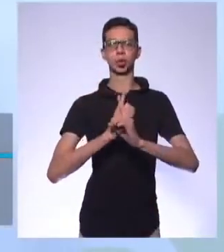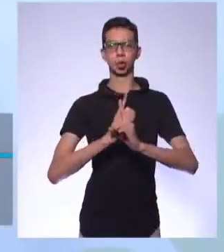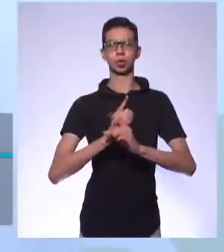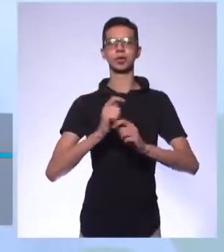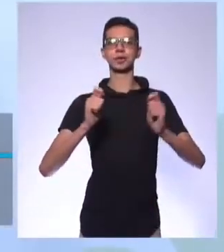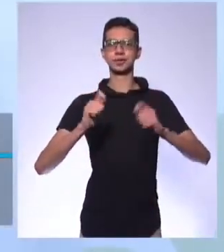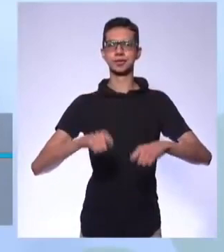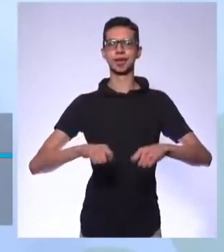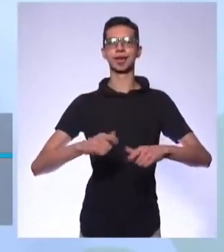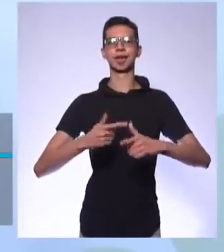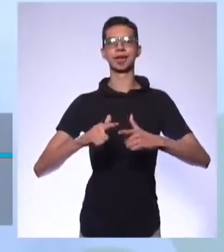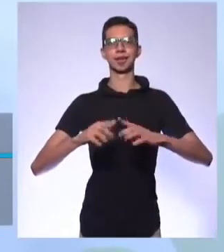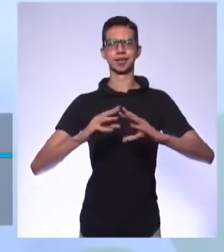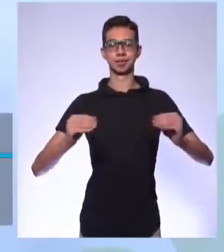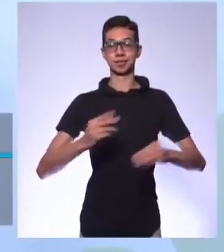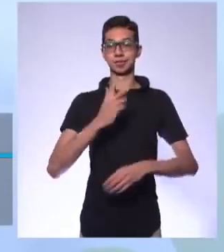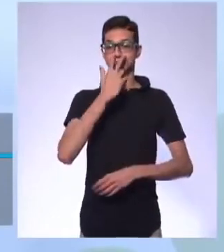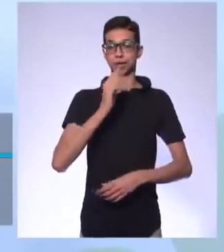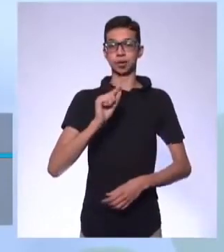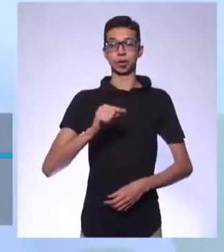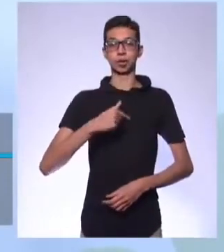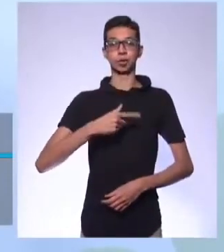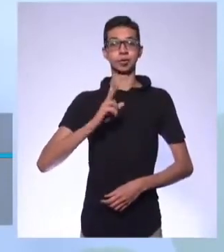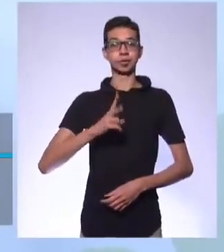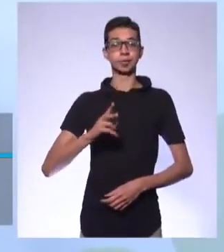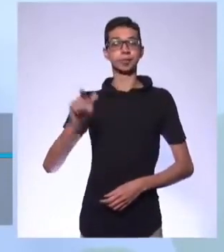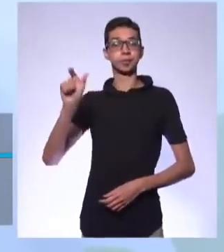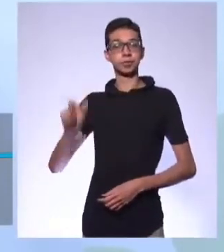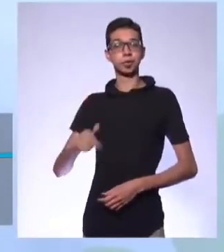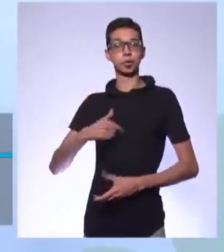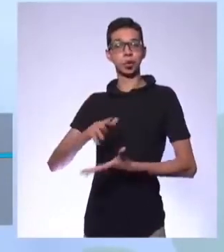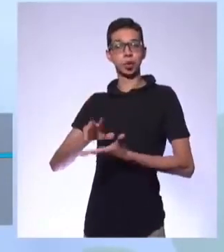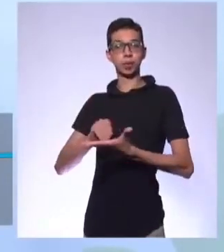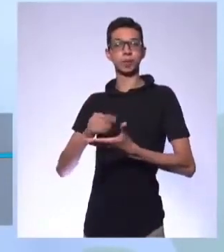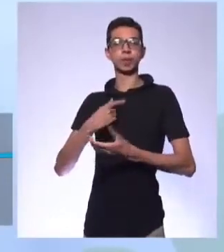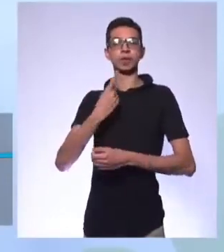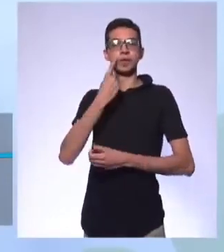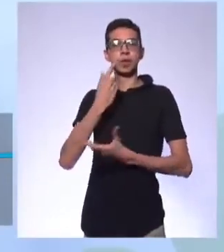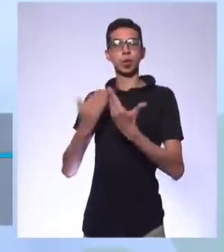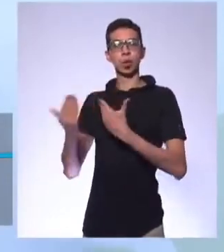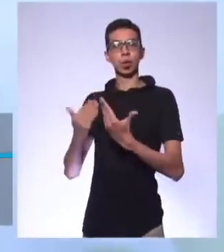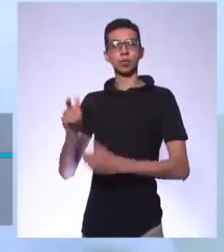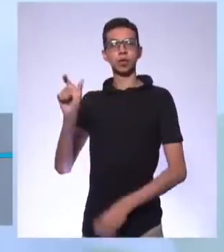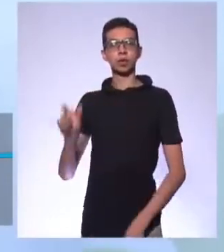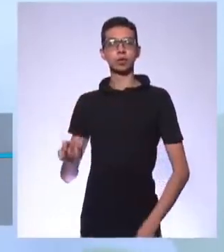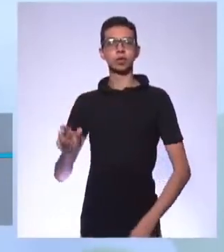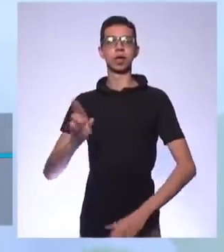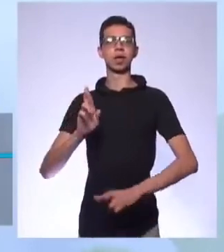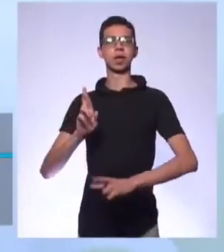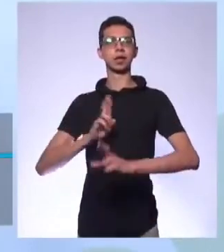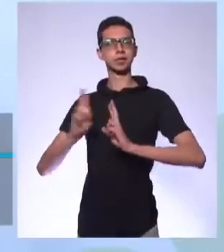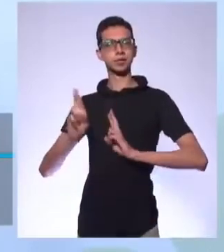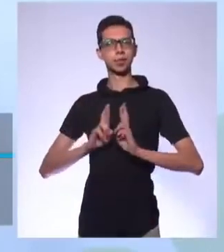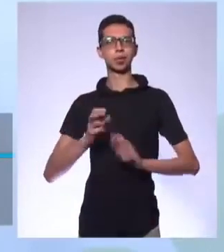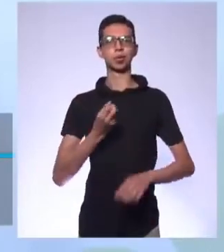meio social, parece que eu sempre vou pelo outro, né? Eu tenho um contato com o outro de alguma forma por resenha ou pela avaliação. Hoje a gente